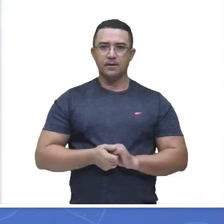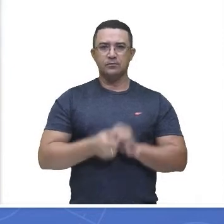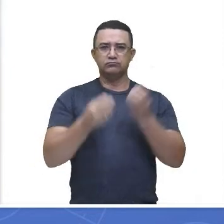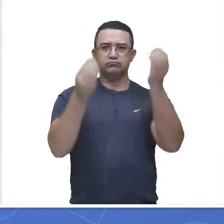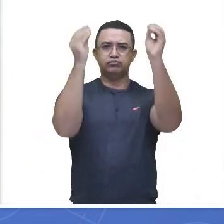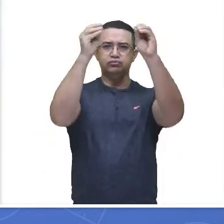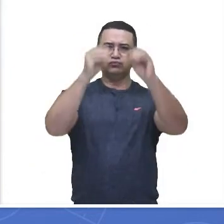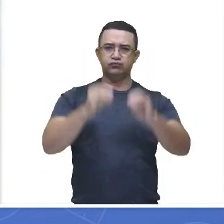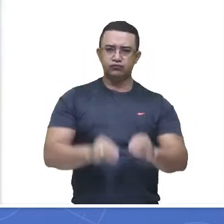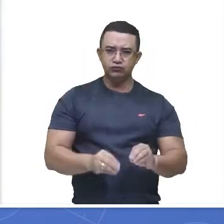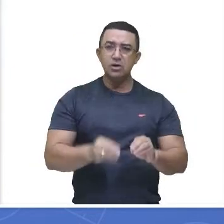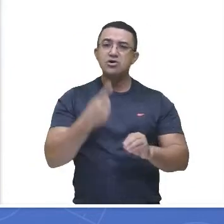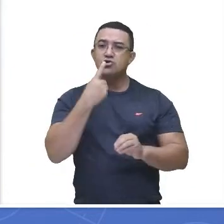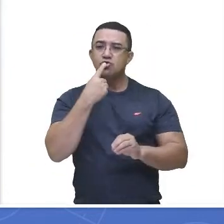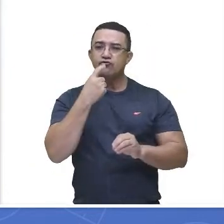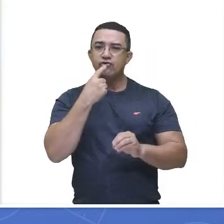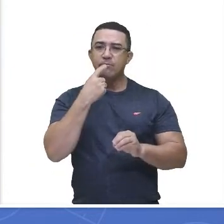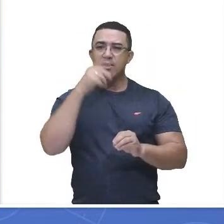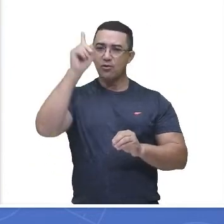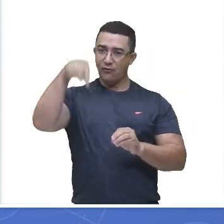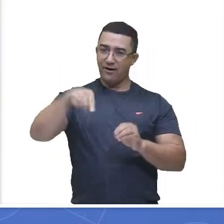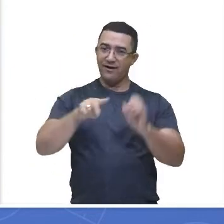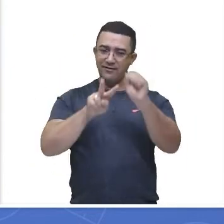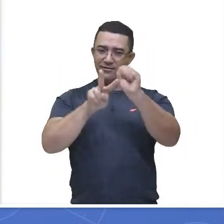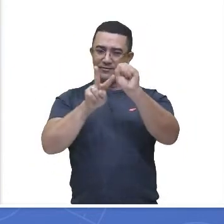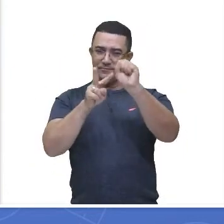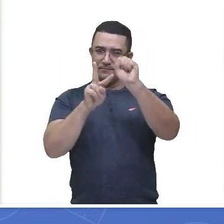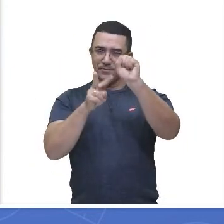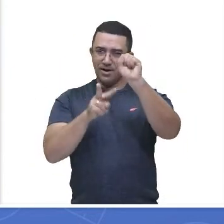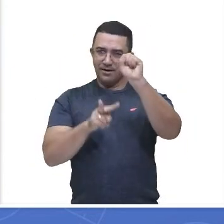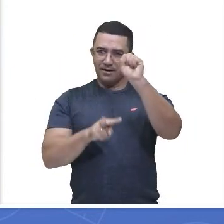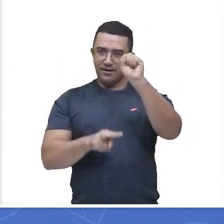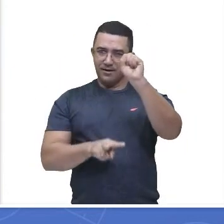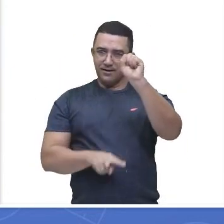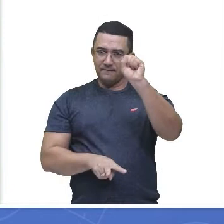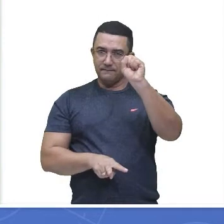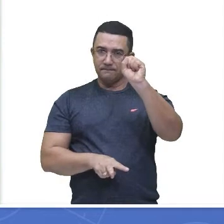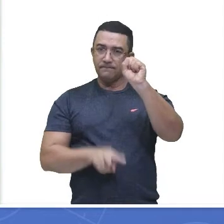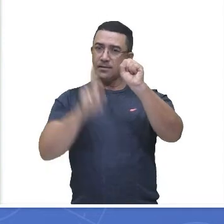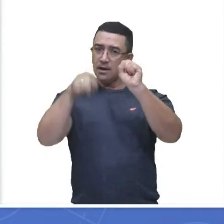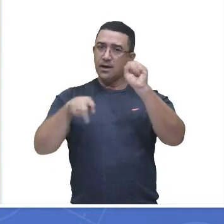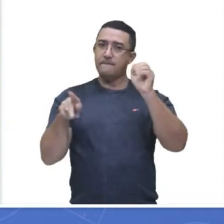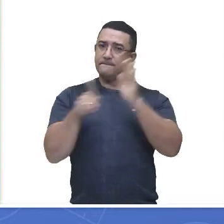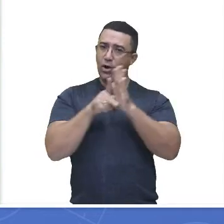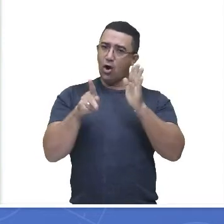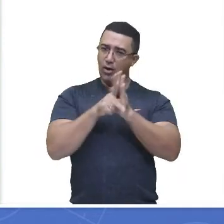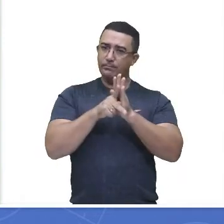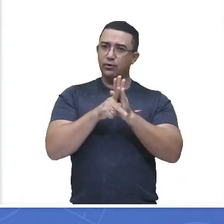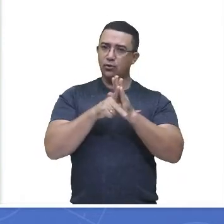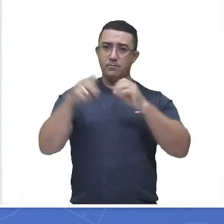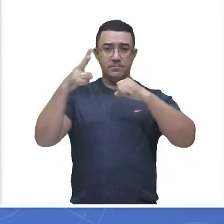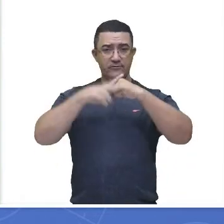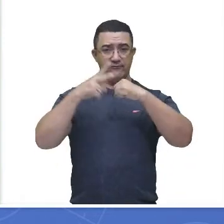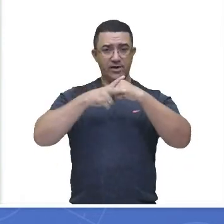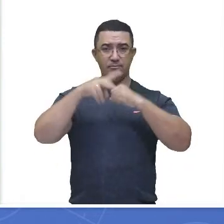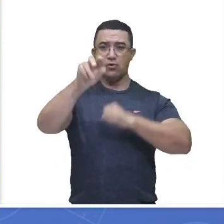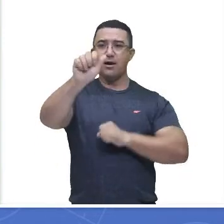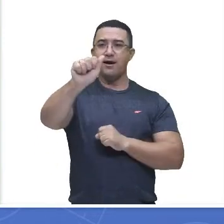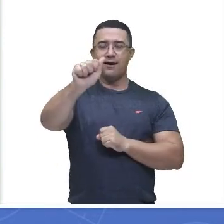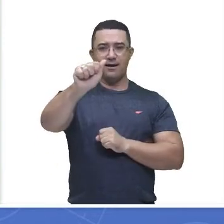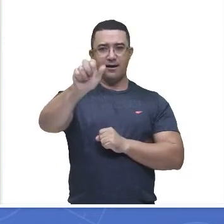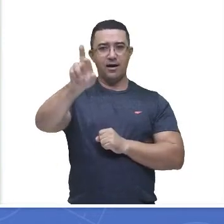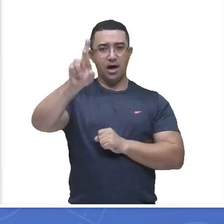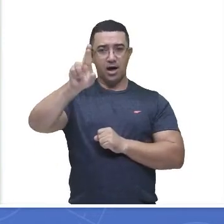vermelhinho aqui, gente, são as desinências do presente do subjuntivo, que sempre utilizaremos com